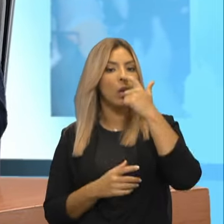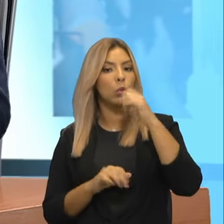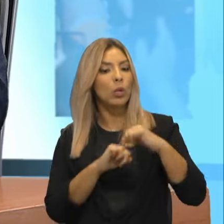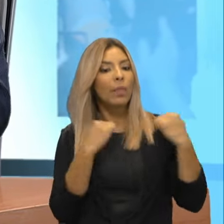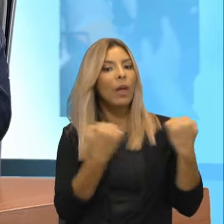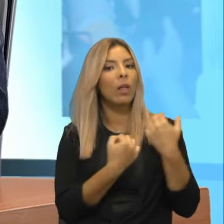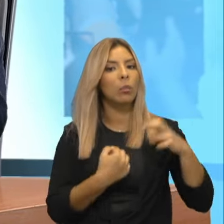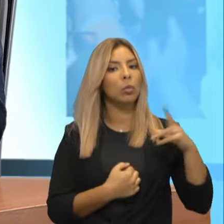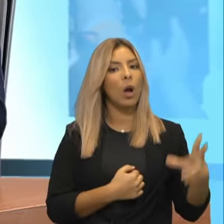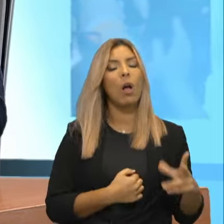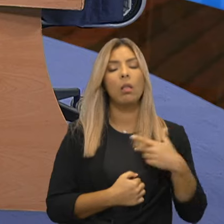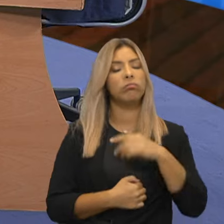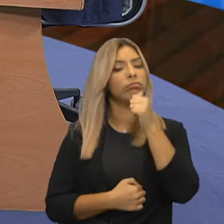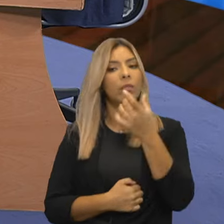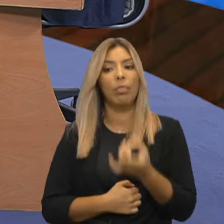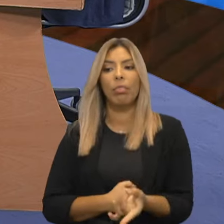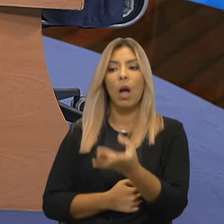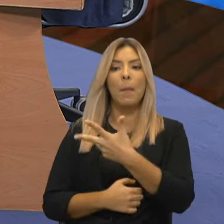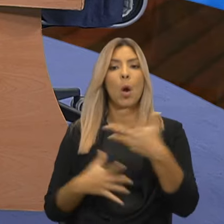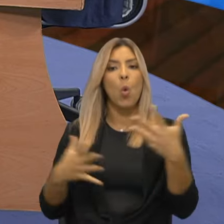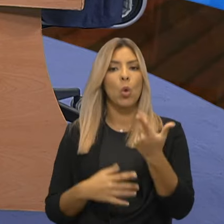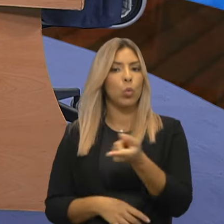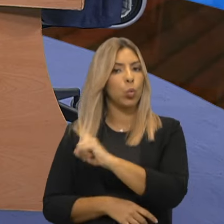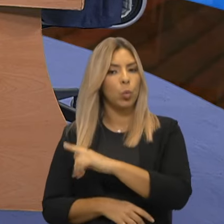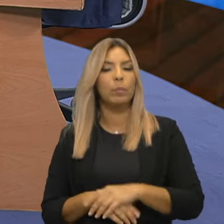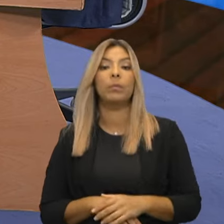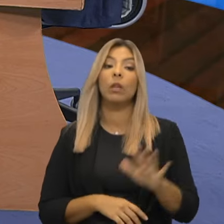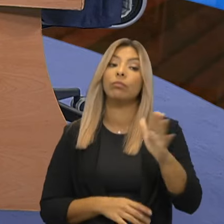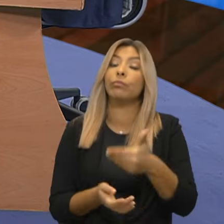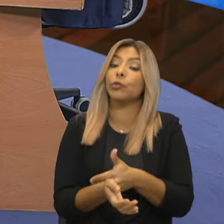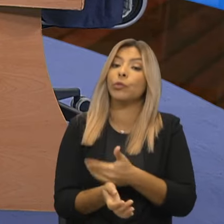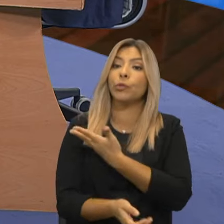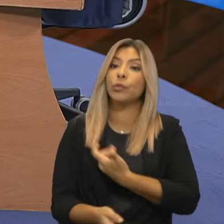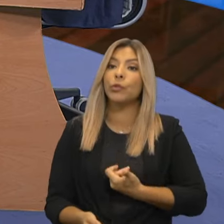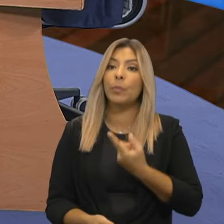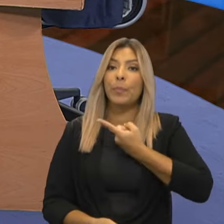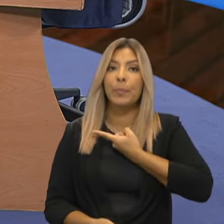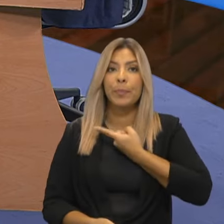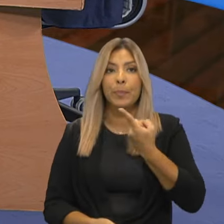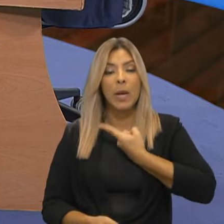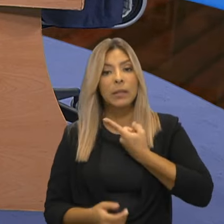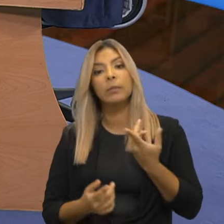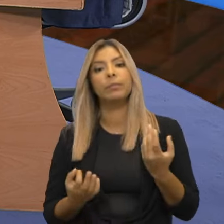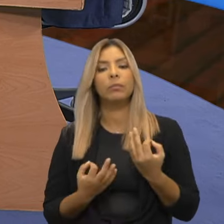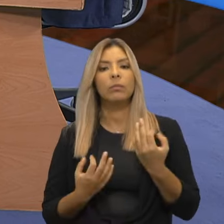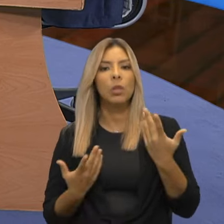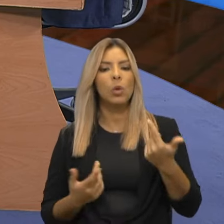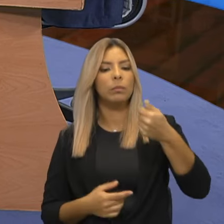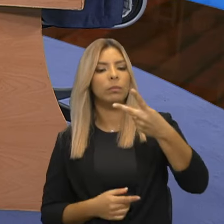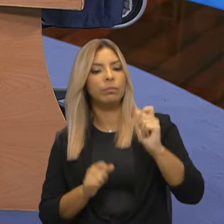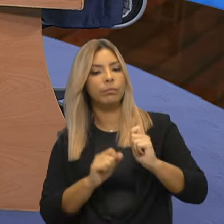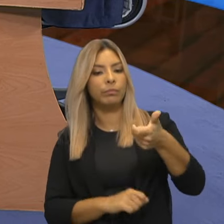Isso obriga-os a negociar. Vamos aguardar. Entretanto, e quando se abre a televisão, olhamos o mundo e o